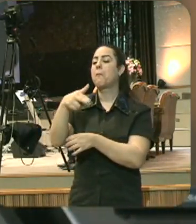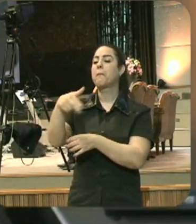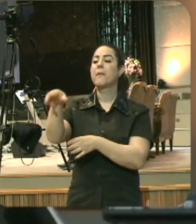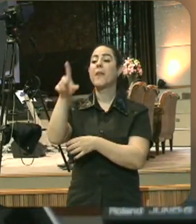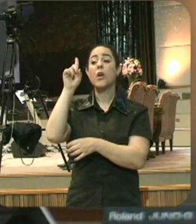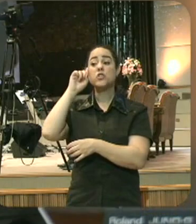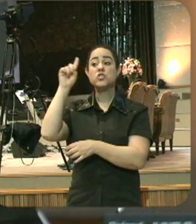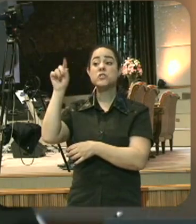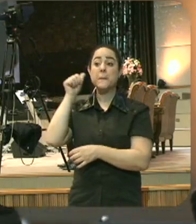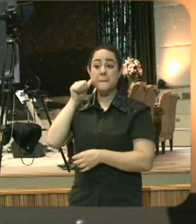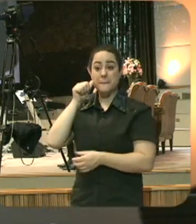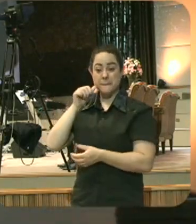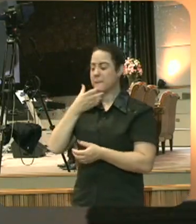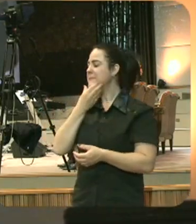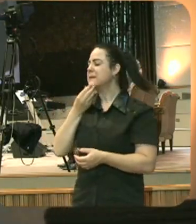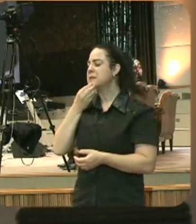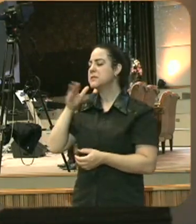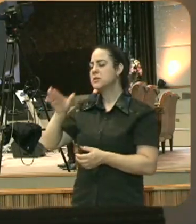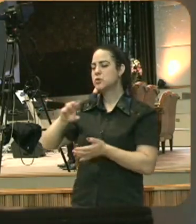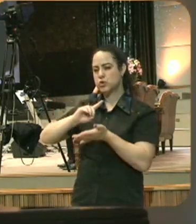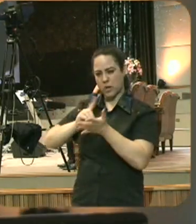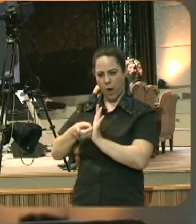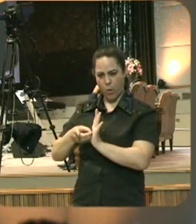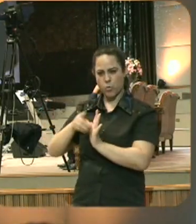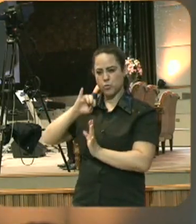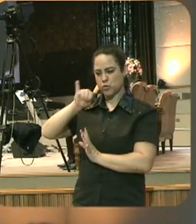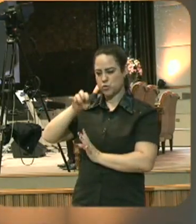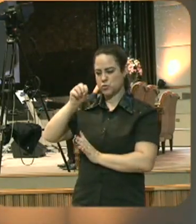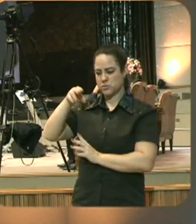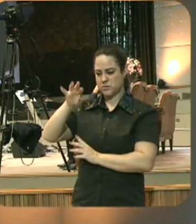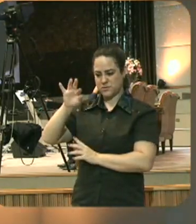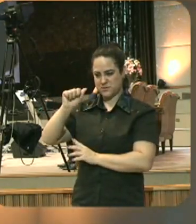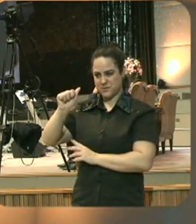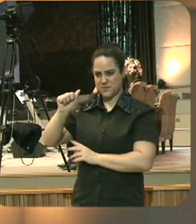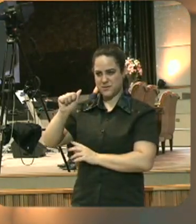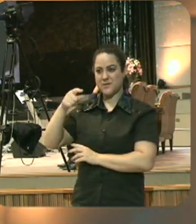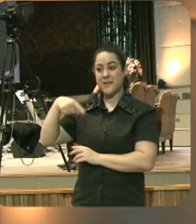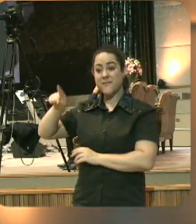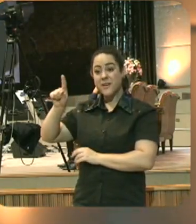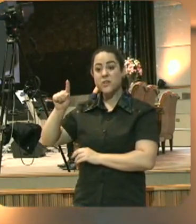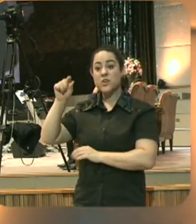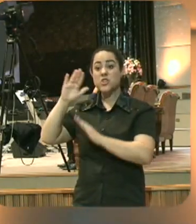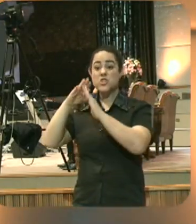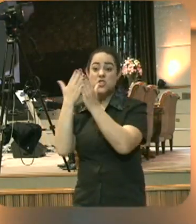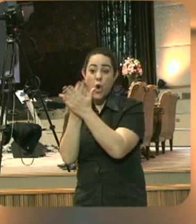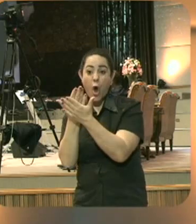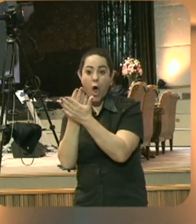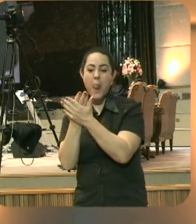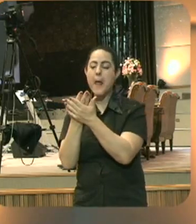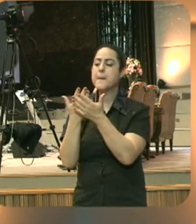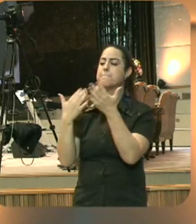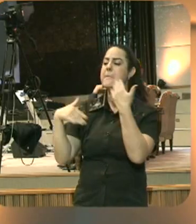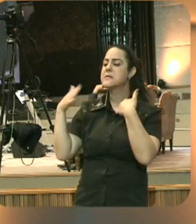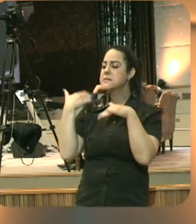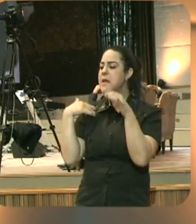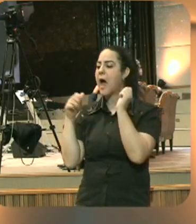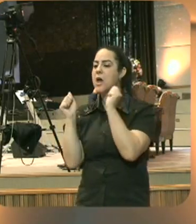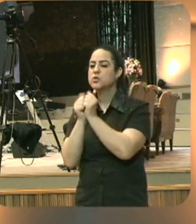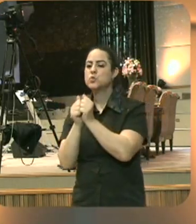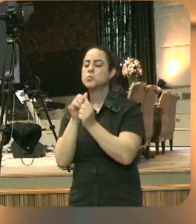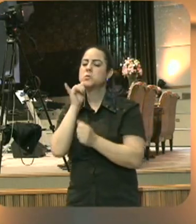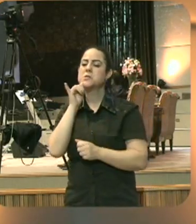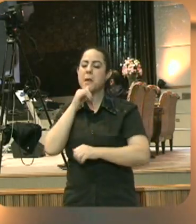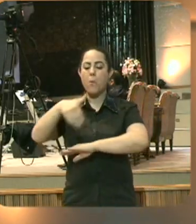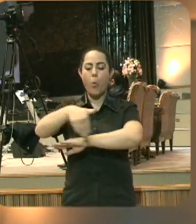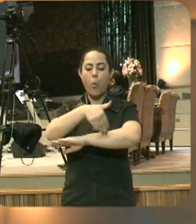o Jonathan estava indo com a sua escola para aprender algumas atividades na cidade, como